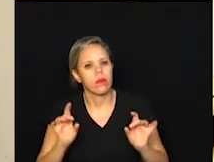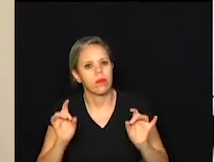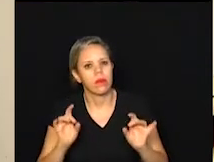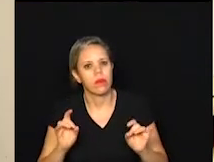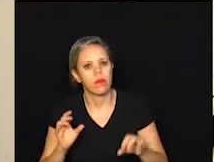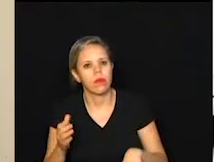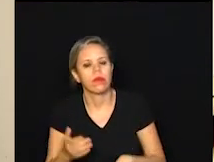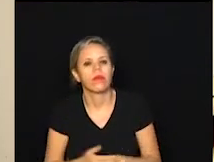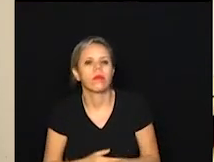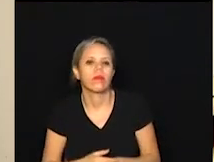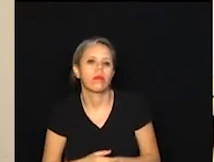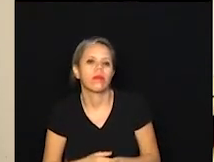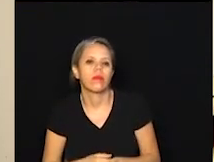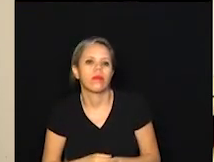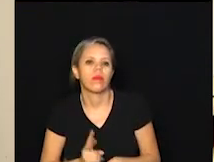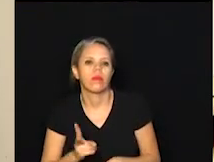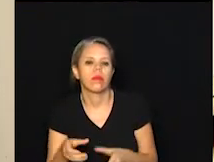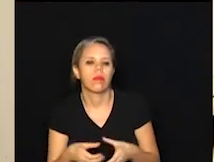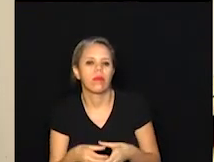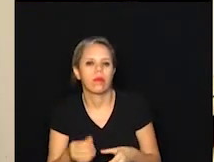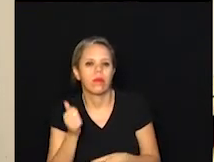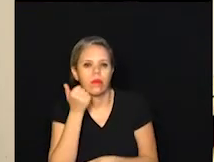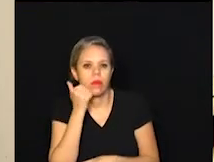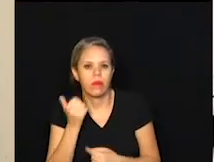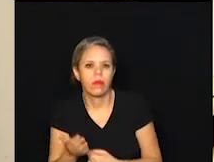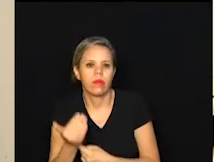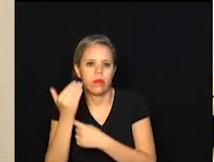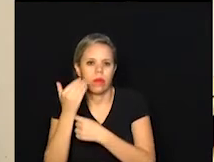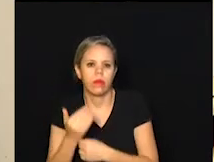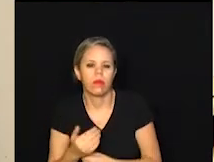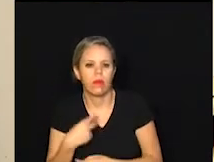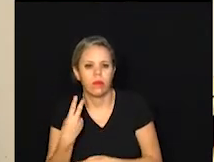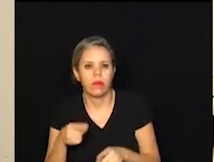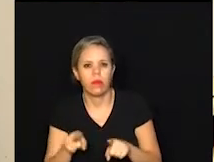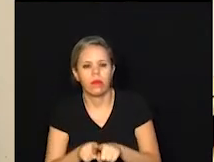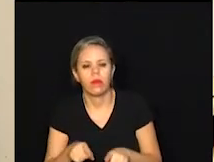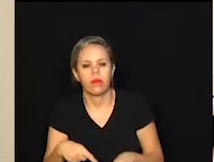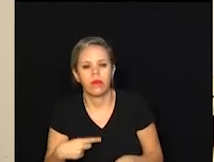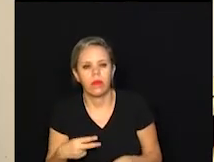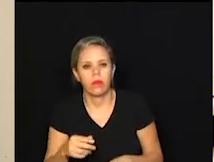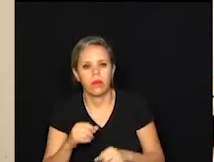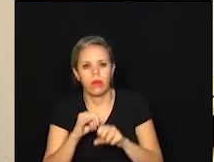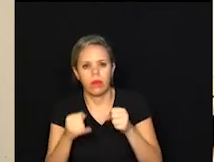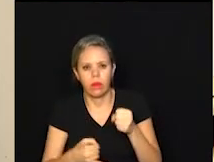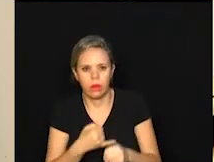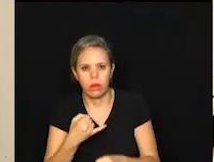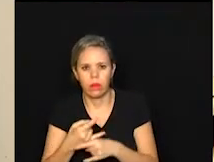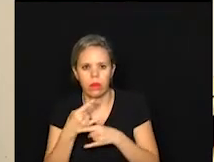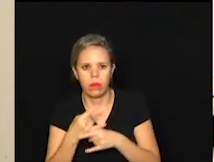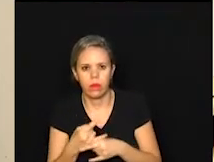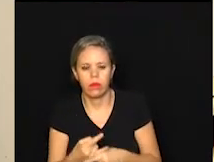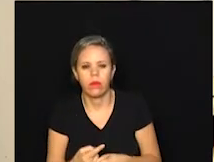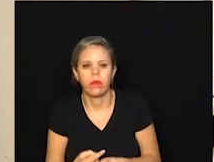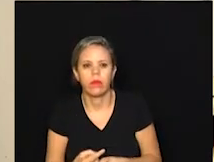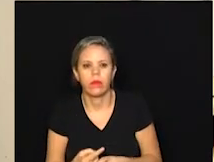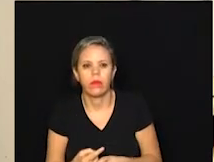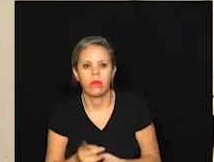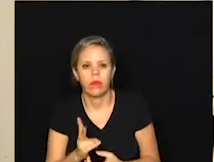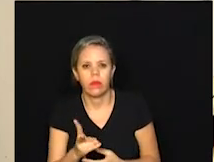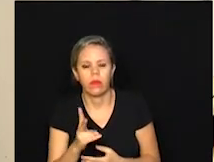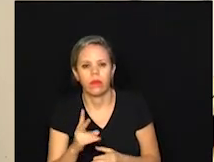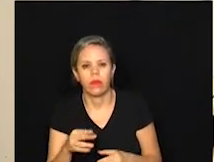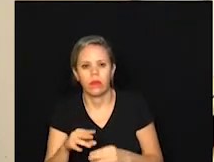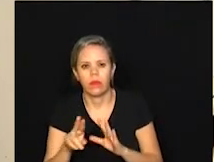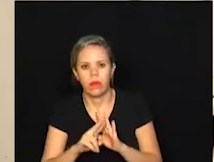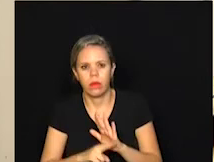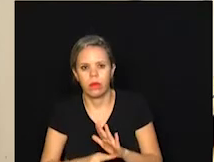extraordinária da Comissão Permanente de Ciência e Tecnologia, também por meio de sistema de deliberação remota, mantendo todos os